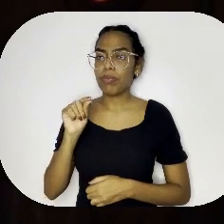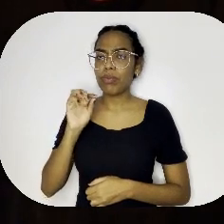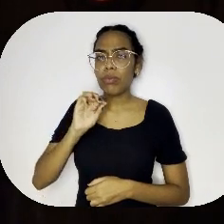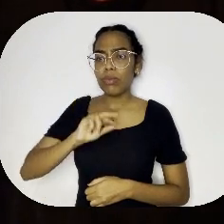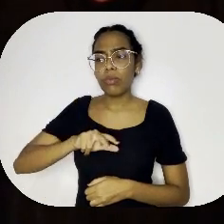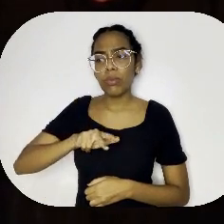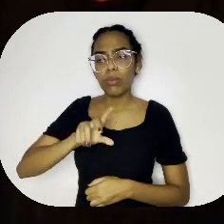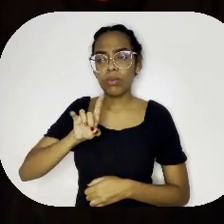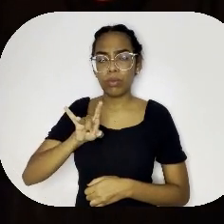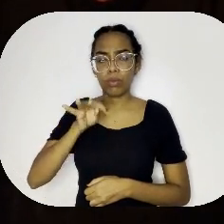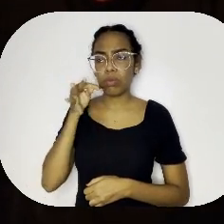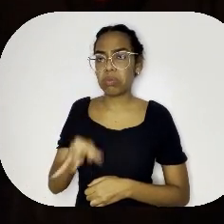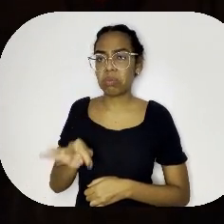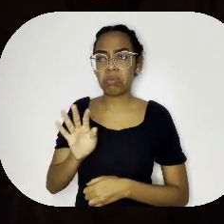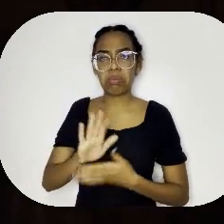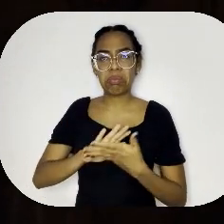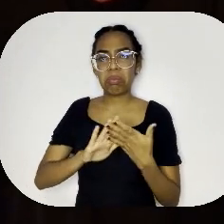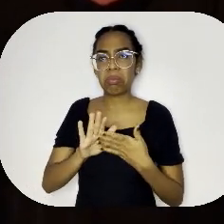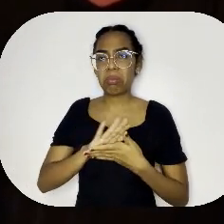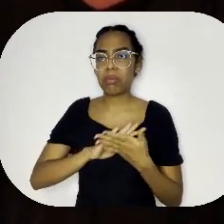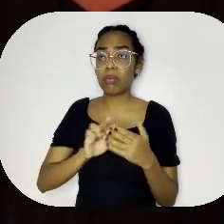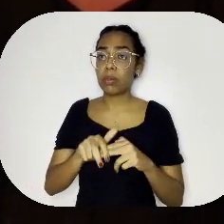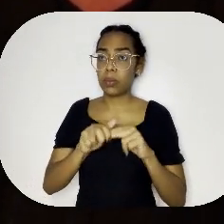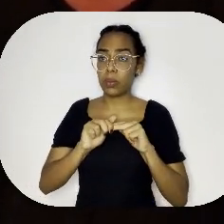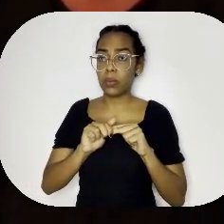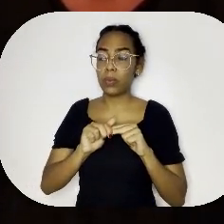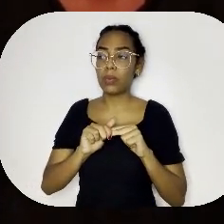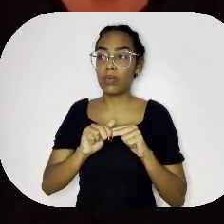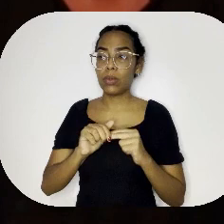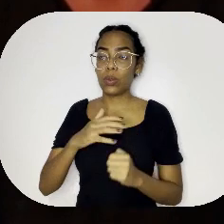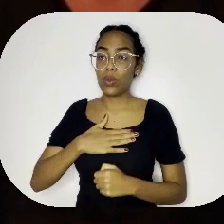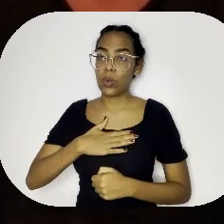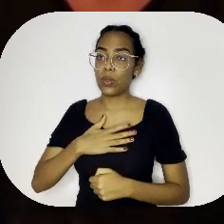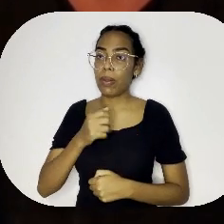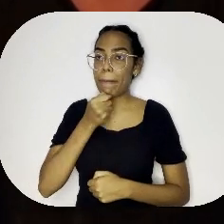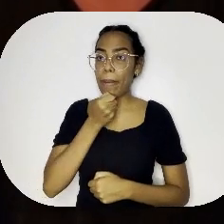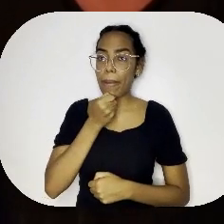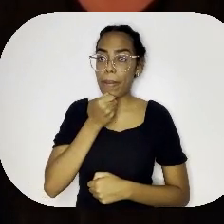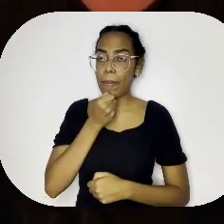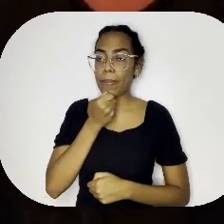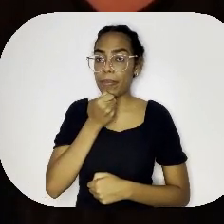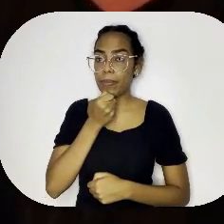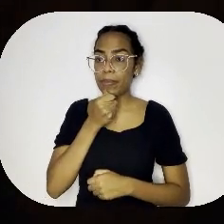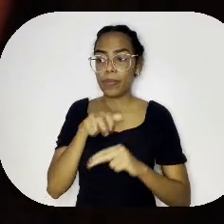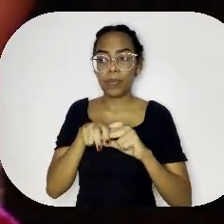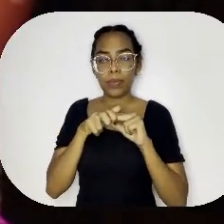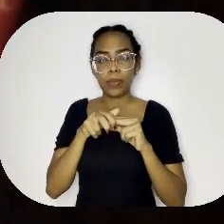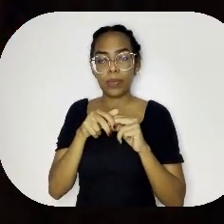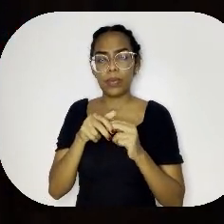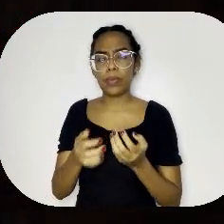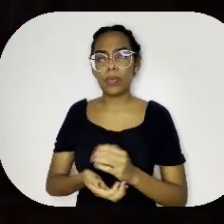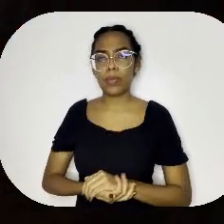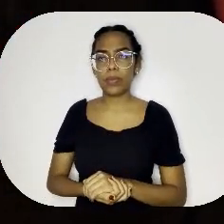não cabem nem as minhas dores. Por isso, gosto tanto de cantar.